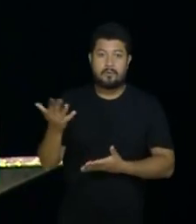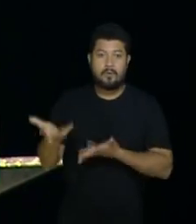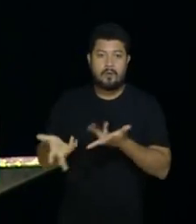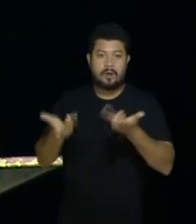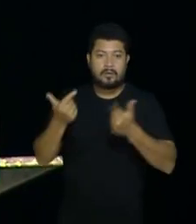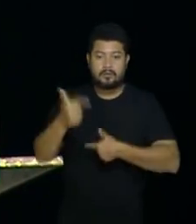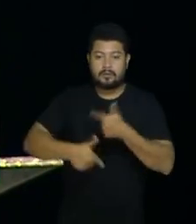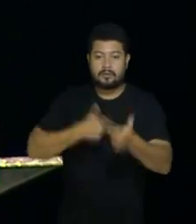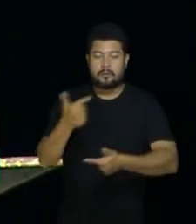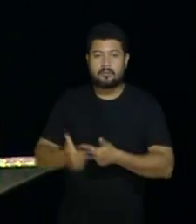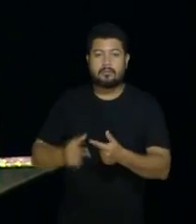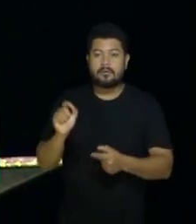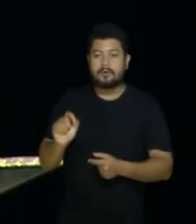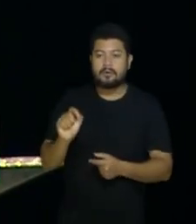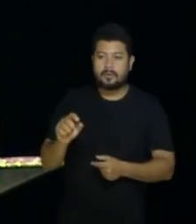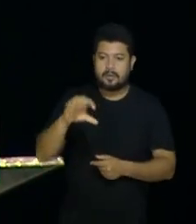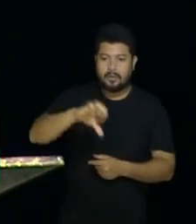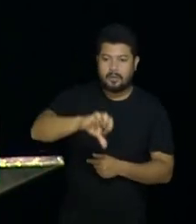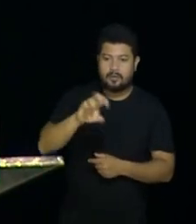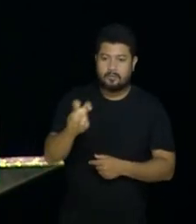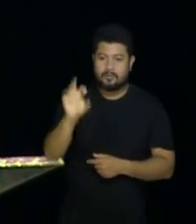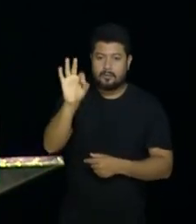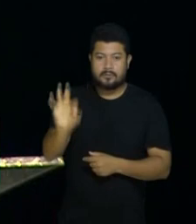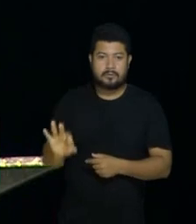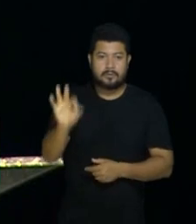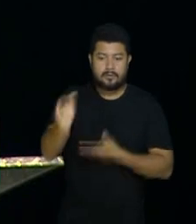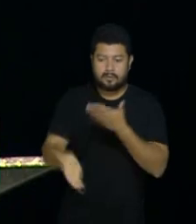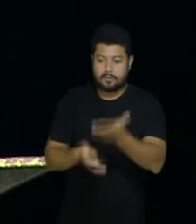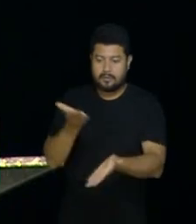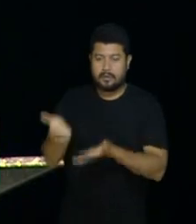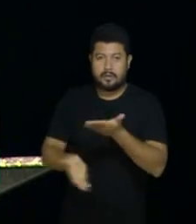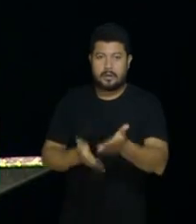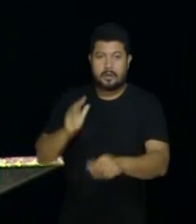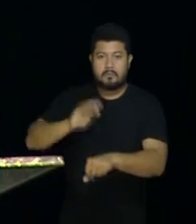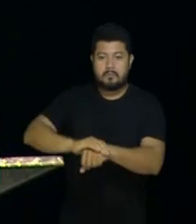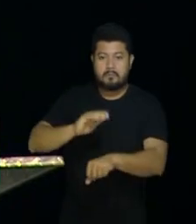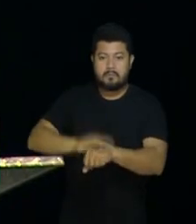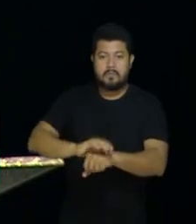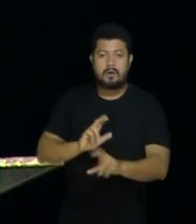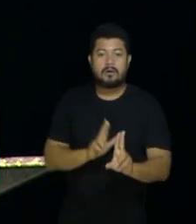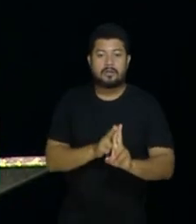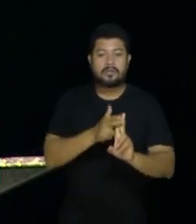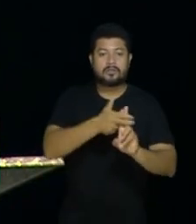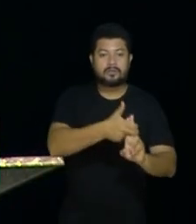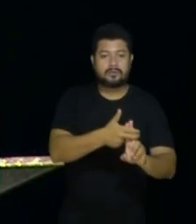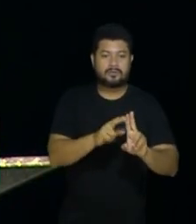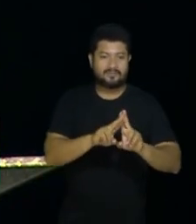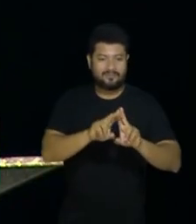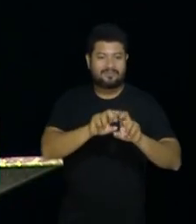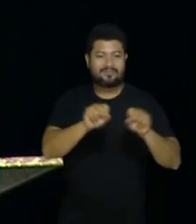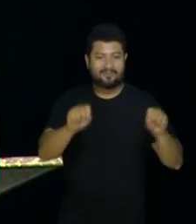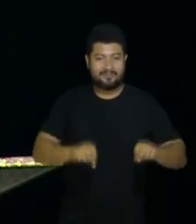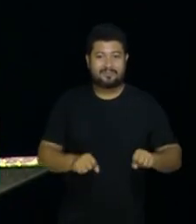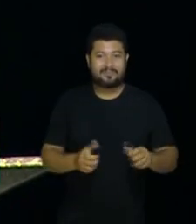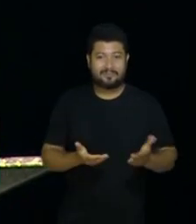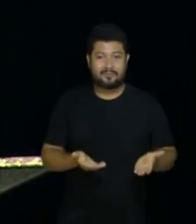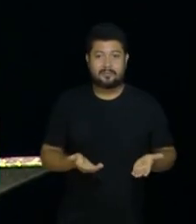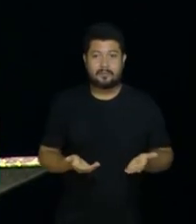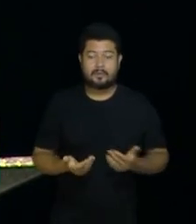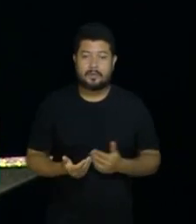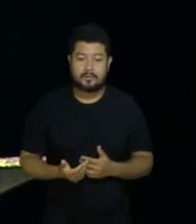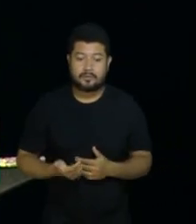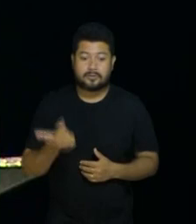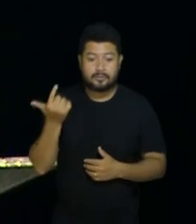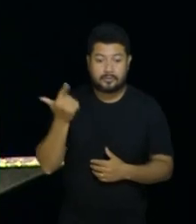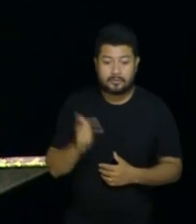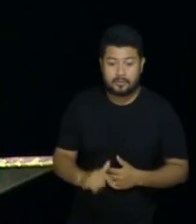95% dos atendimentos realizados são pelo Sistema Único de Saúde. Mais uma vez, o